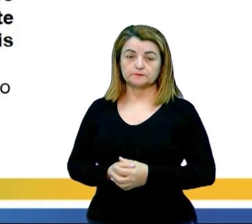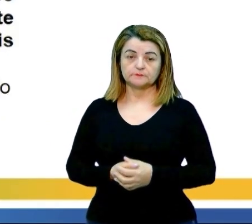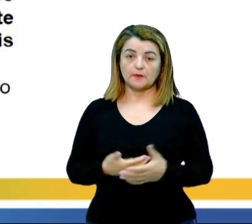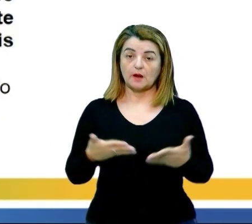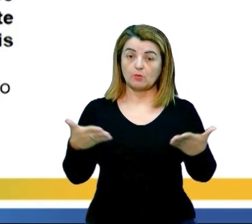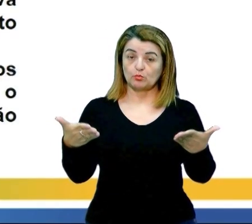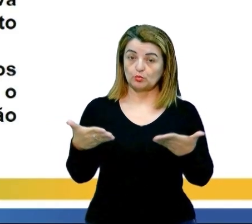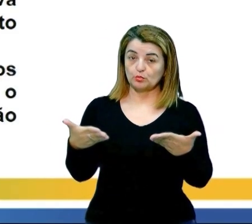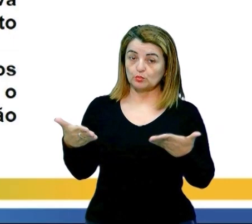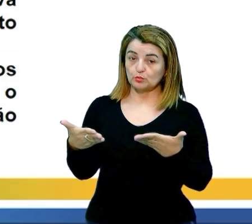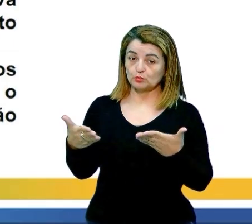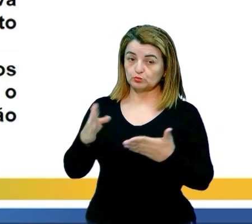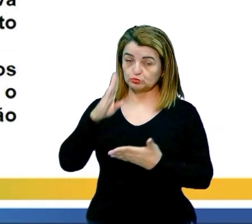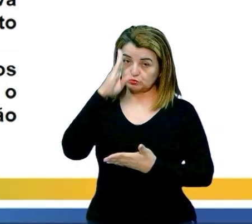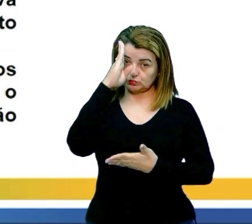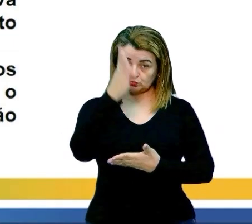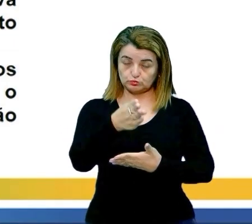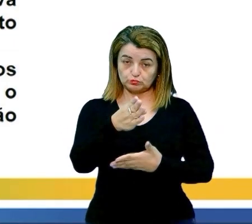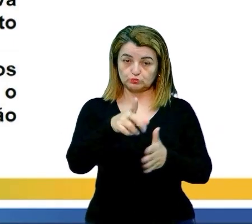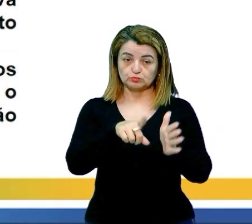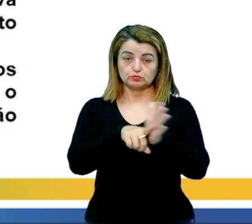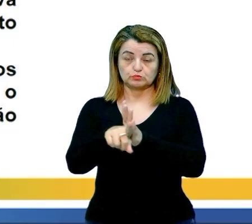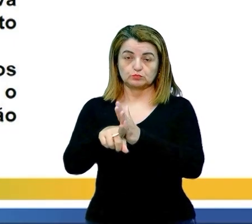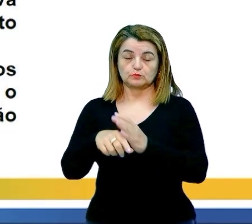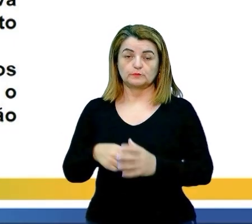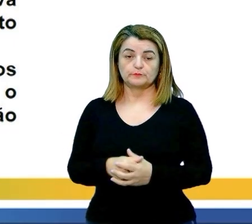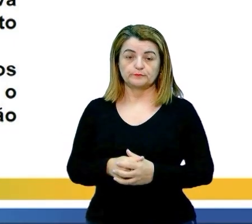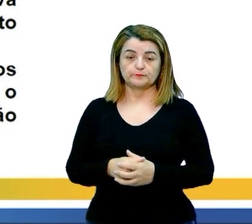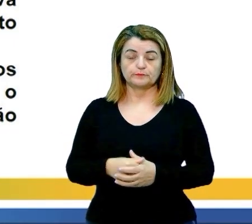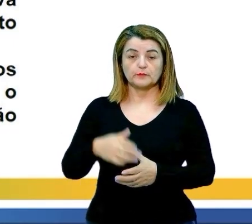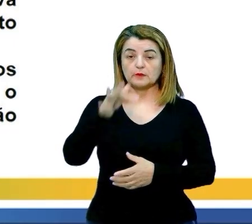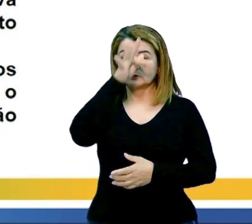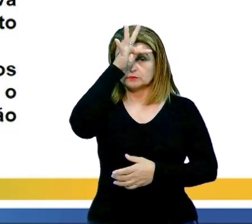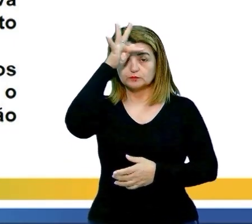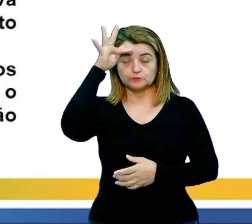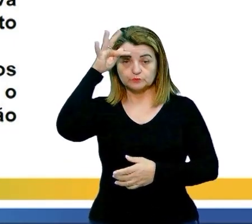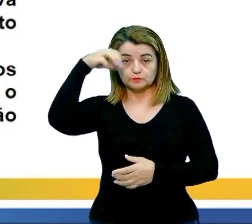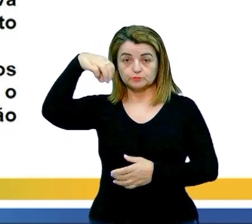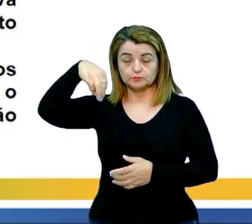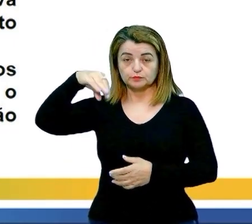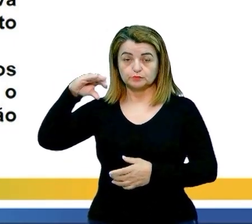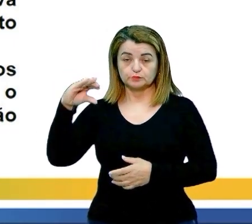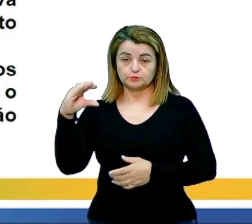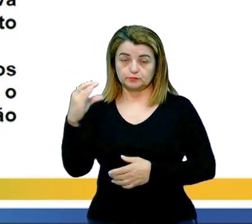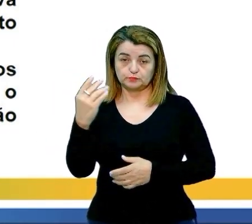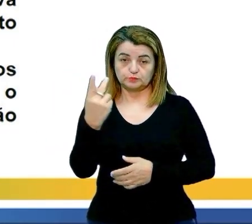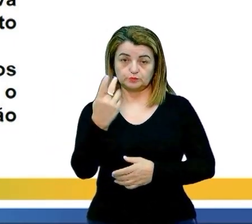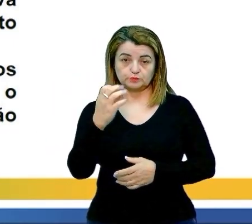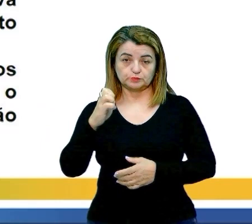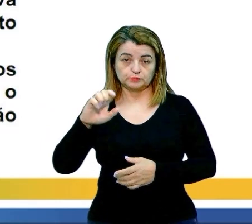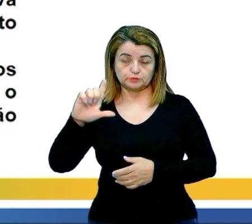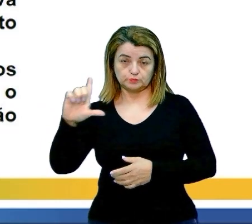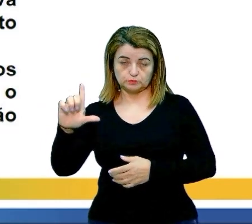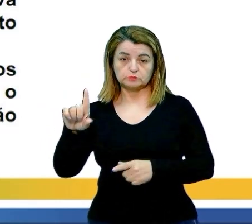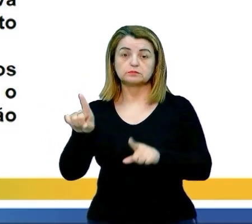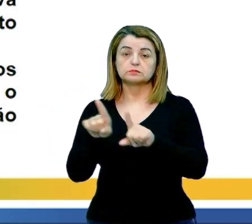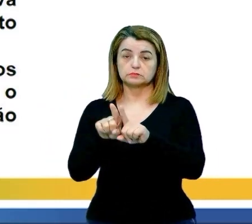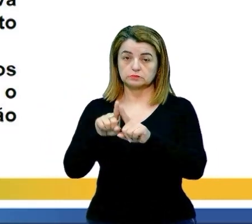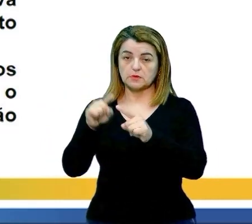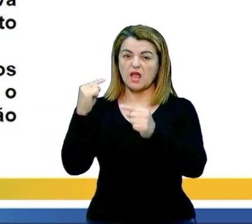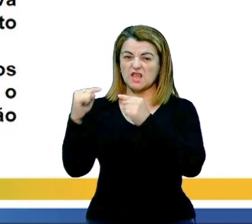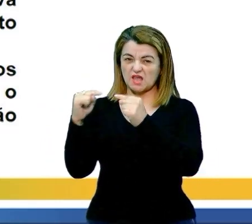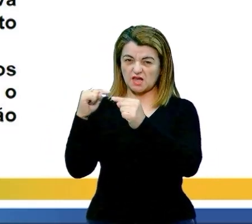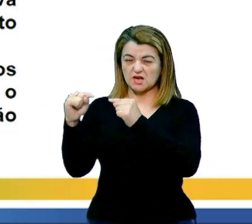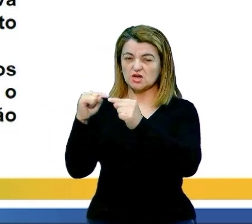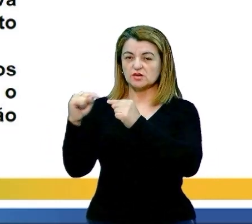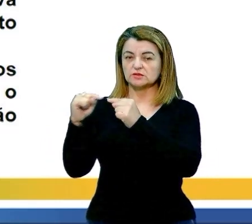e agora diretamente a questão. Michel Foucault, do mesmo modo, faz crítica à moderna